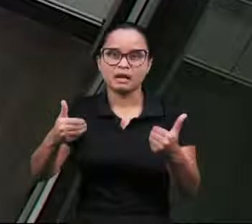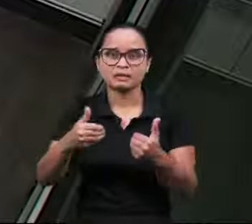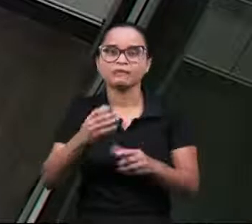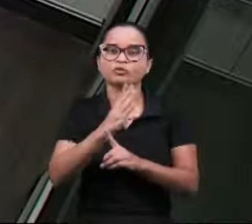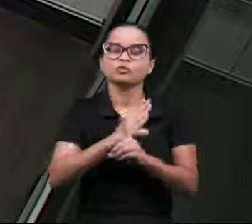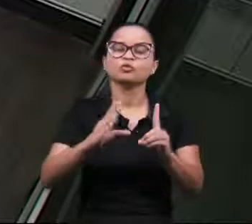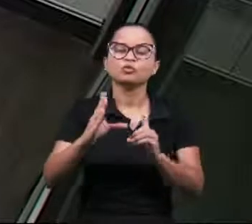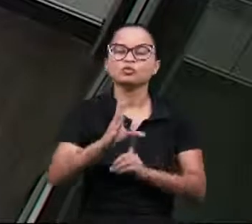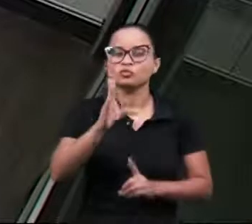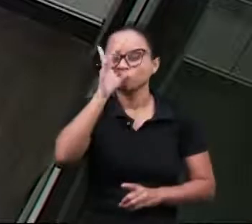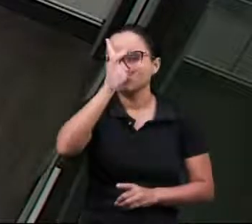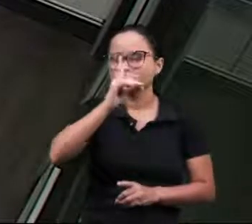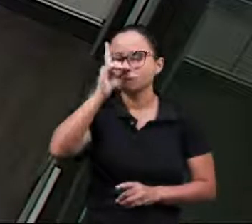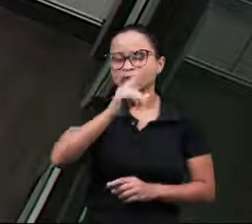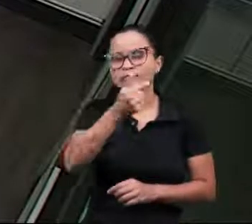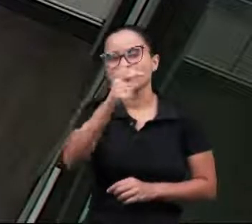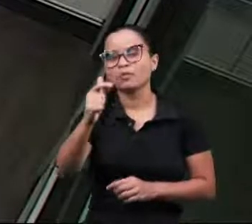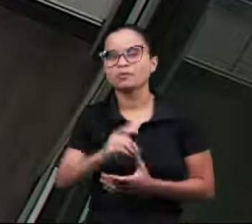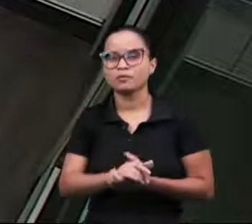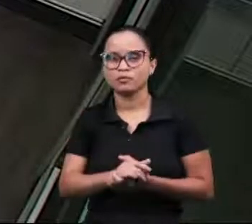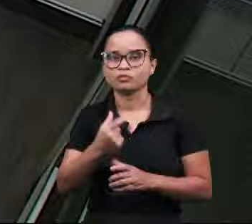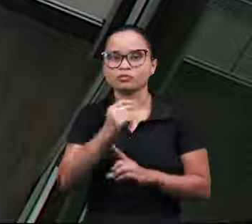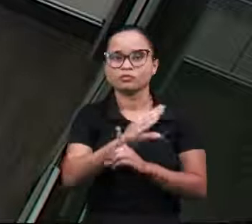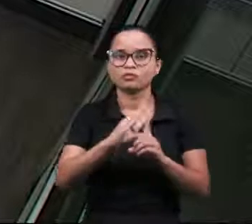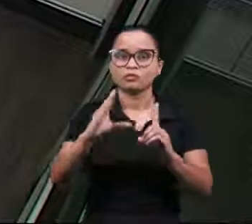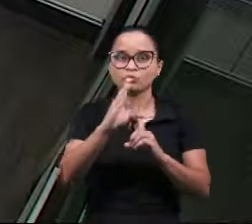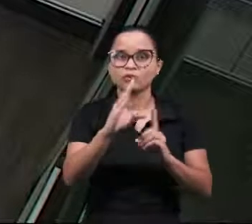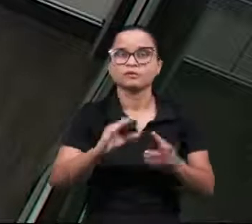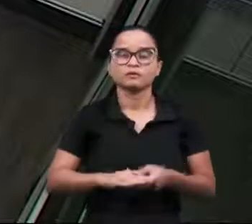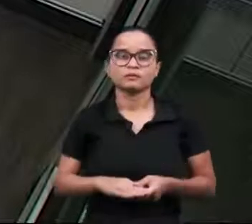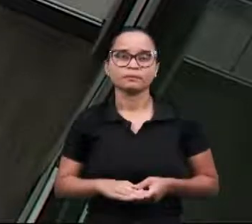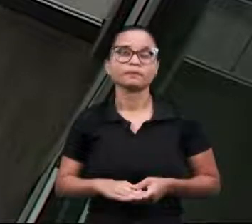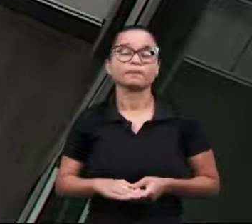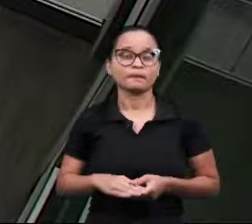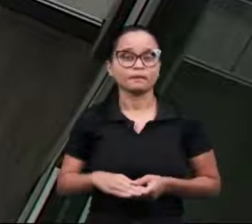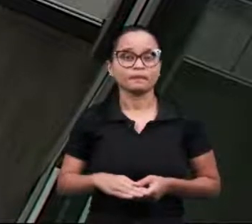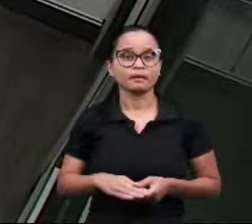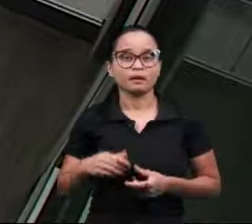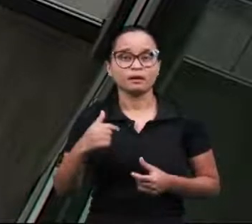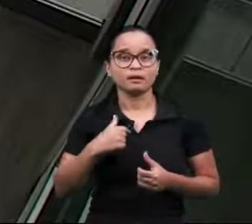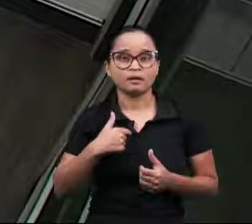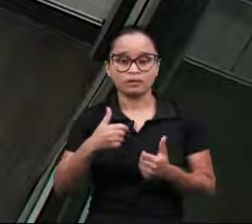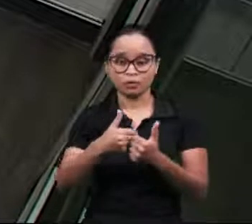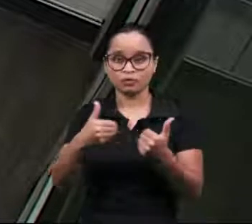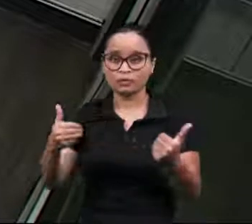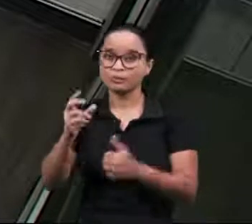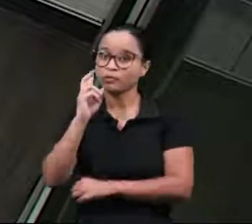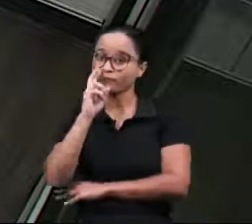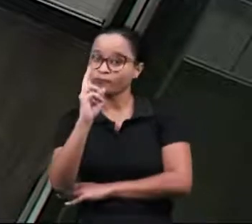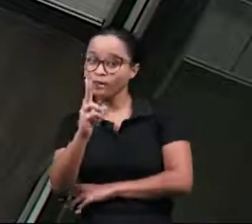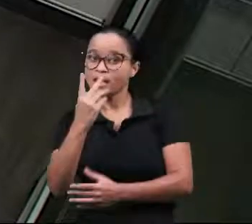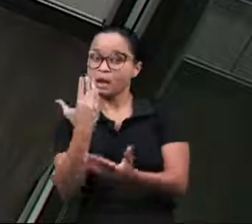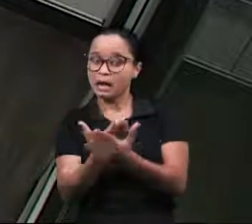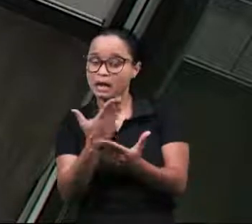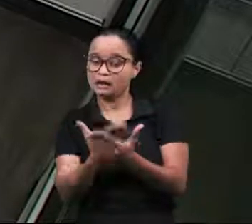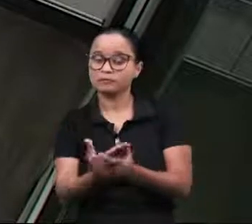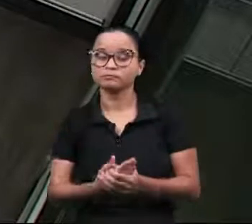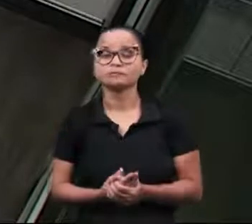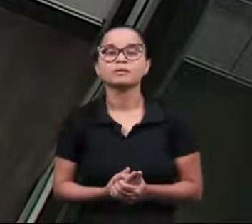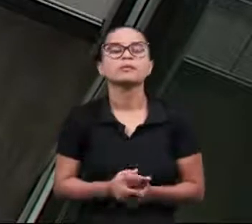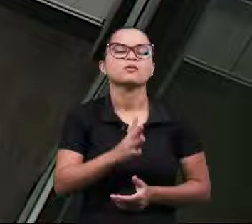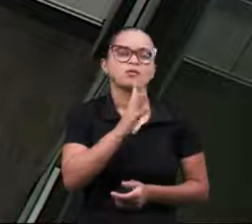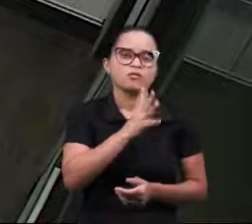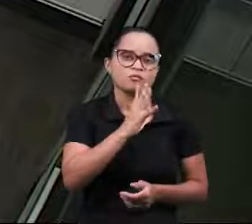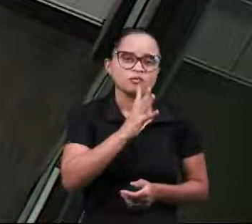de domingo, né? Eu estava em outro culto, tô até separado para assistir a aula, mas eu conheço bem